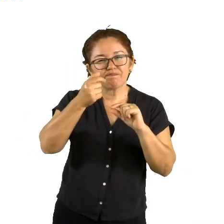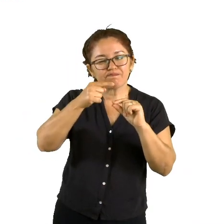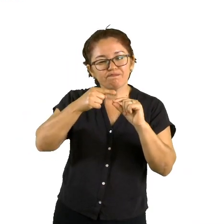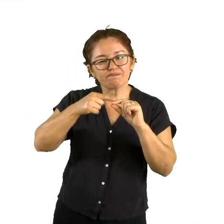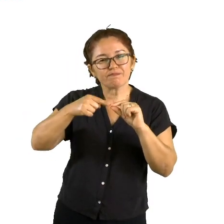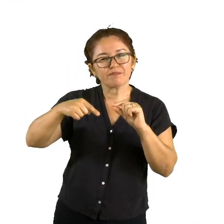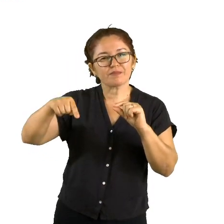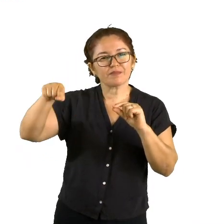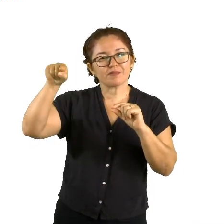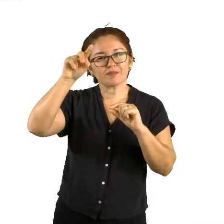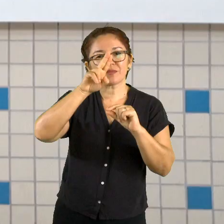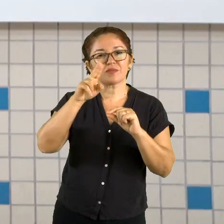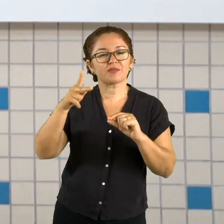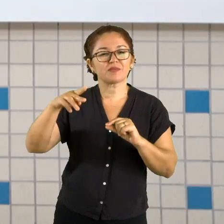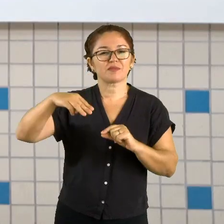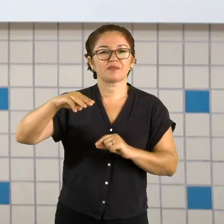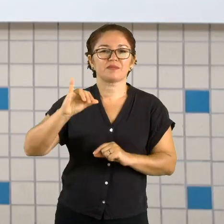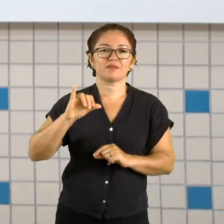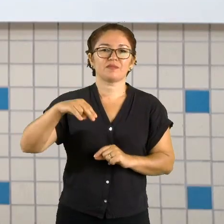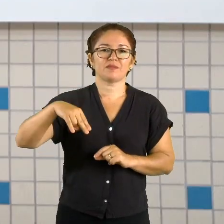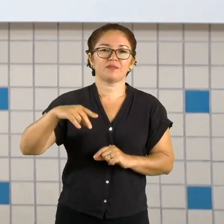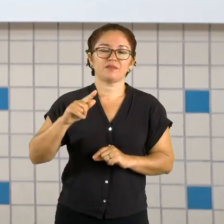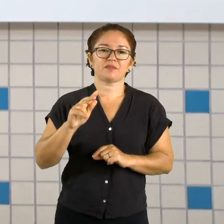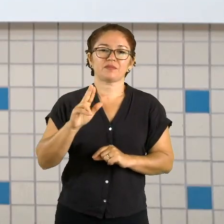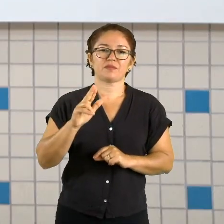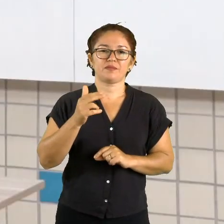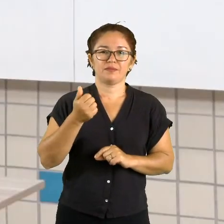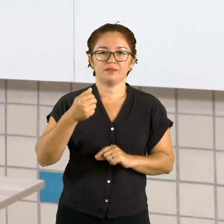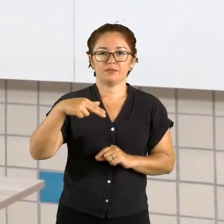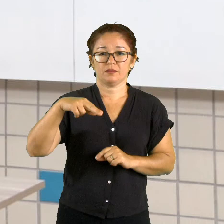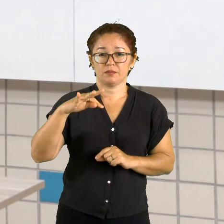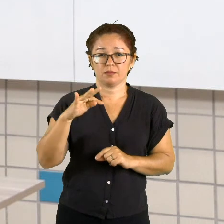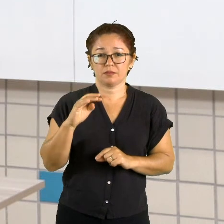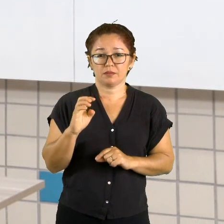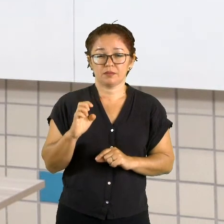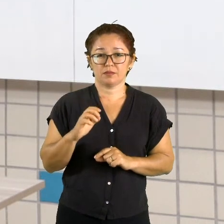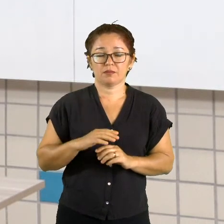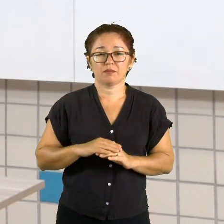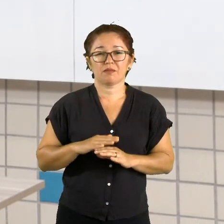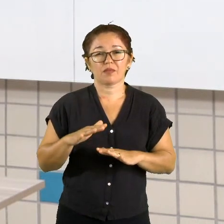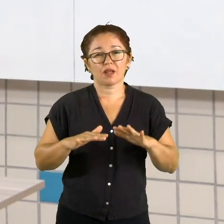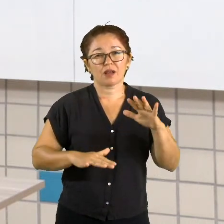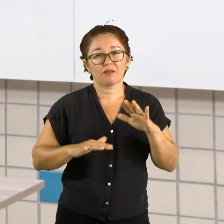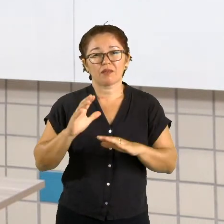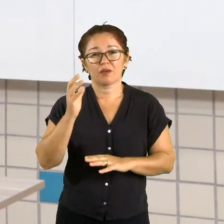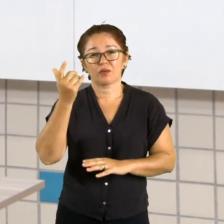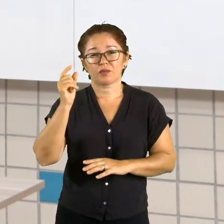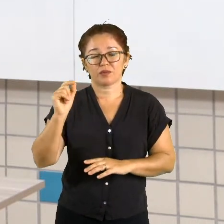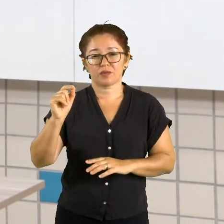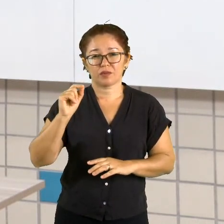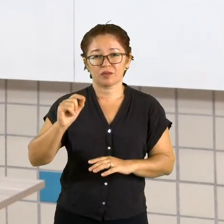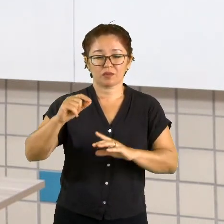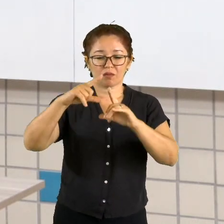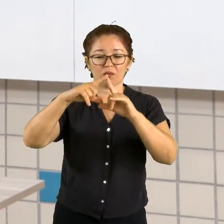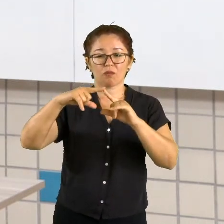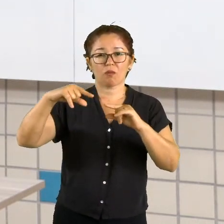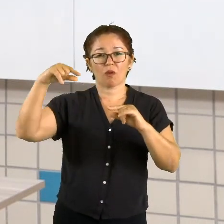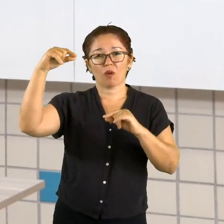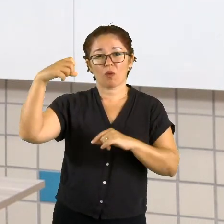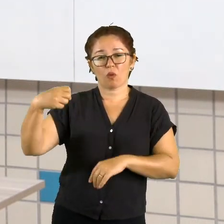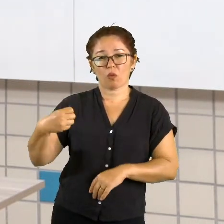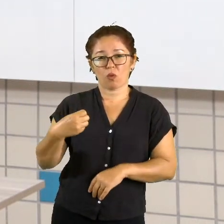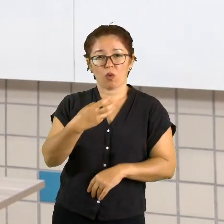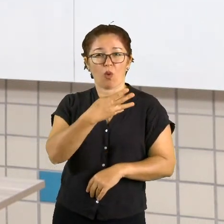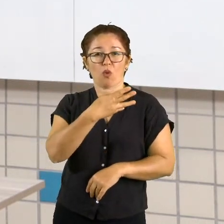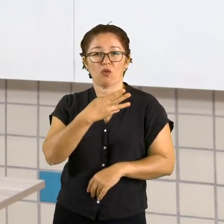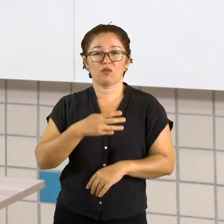Lua minguante. Quando a Lua está, por exemplo, na Lua nova, a Lua,